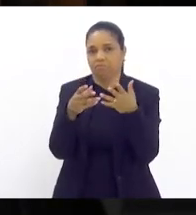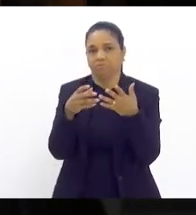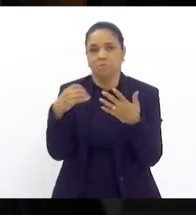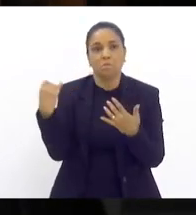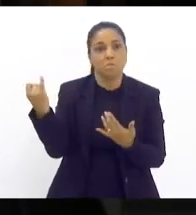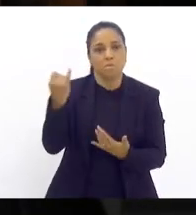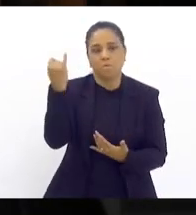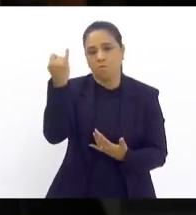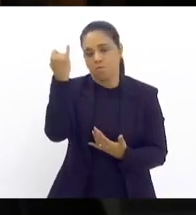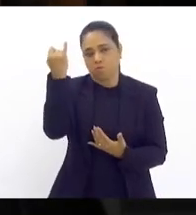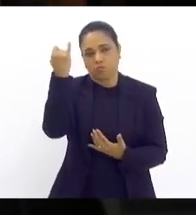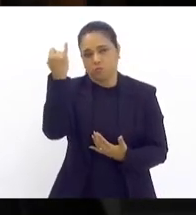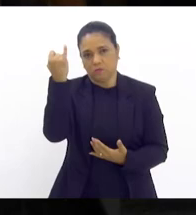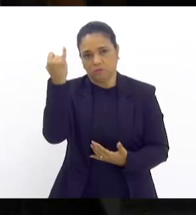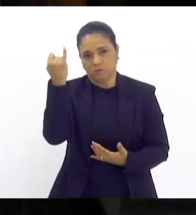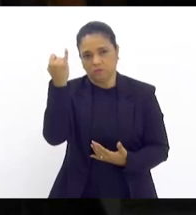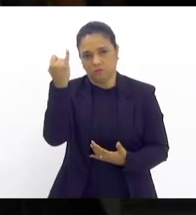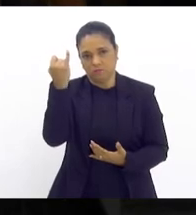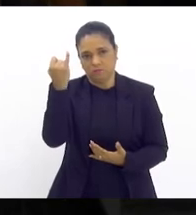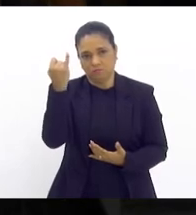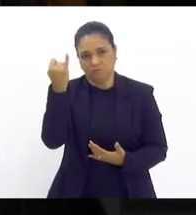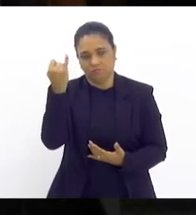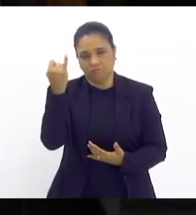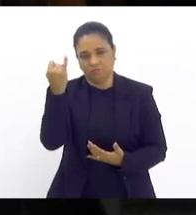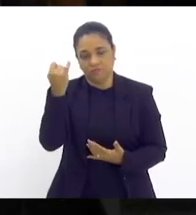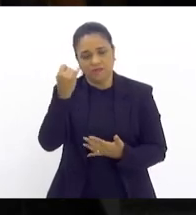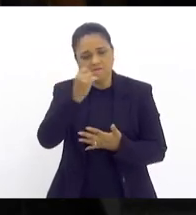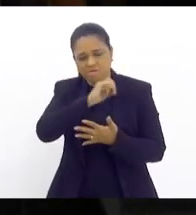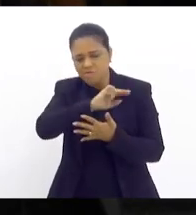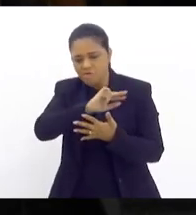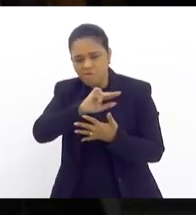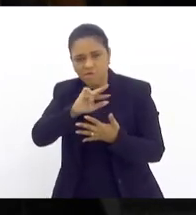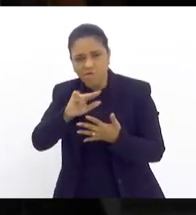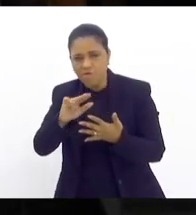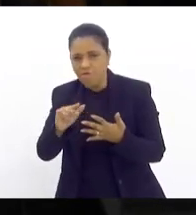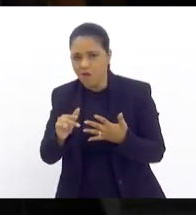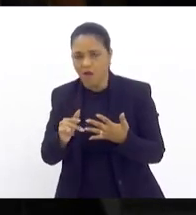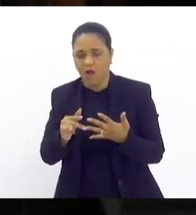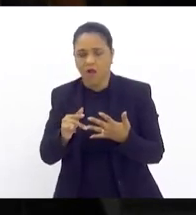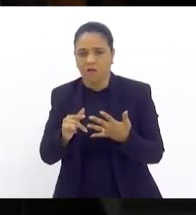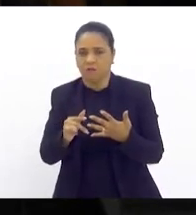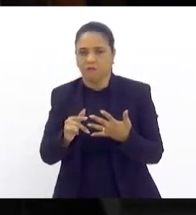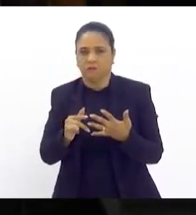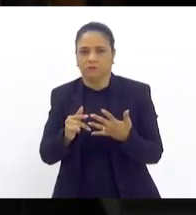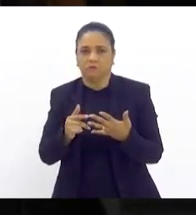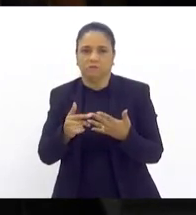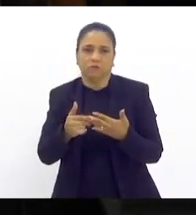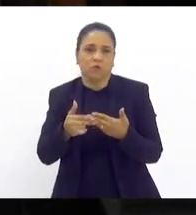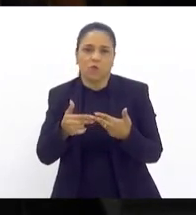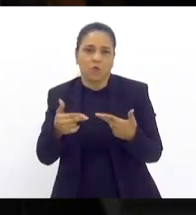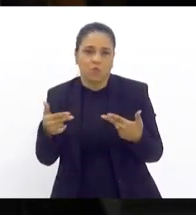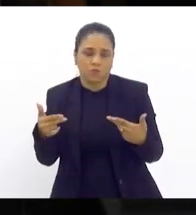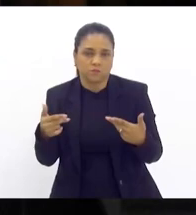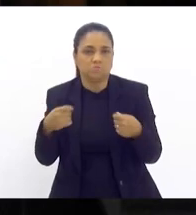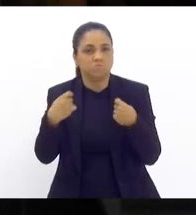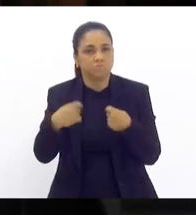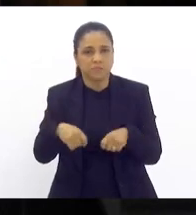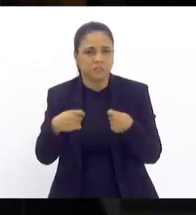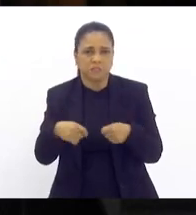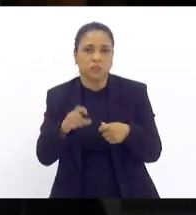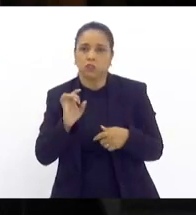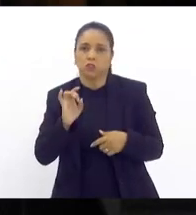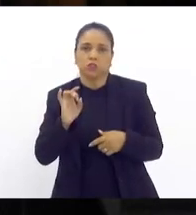de múltiplas múltiplas formas não é um caso evidentemente só de polícia